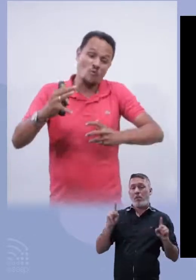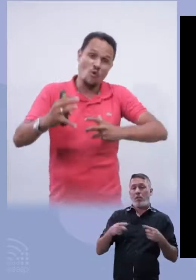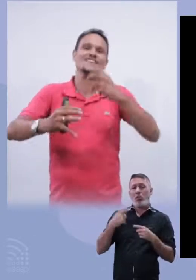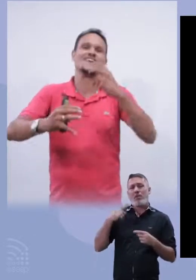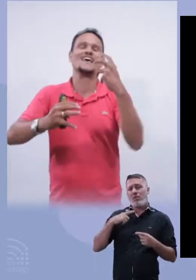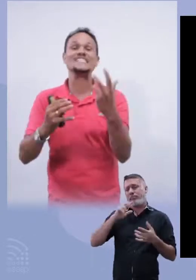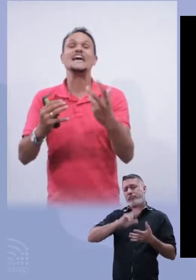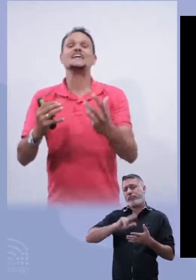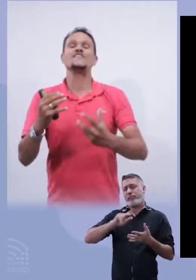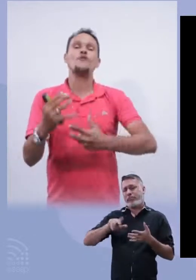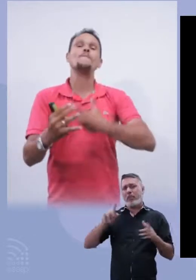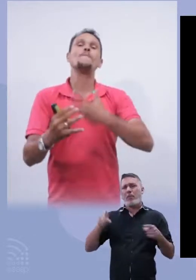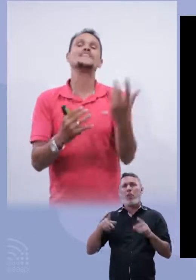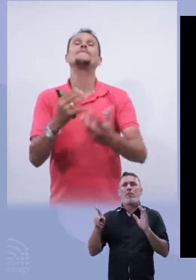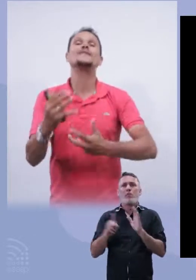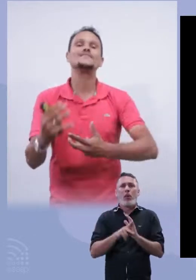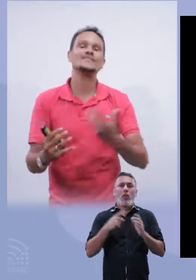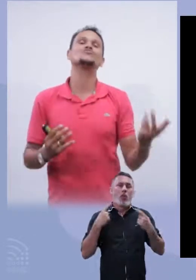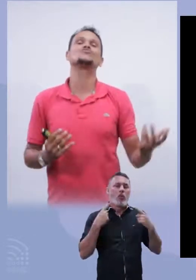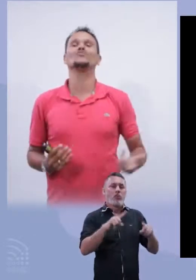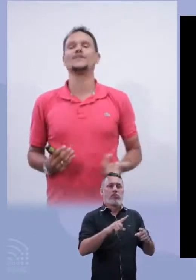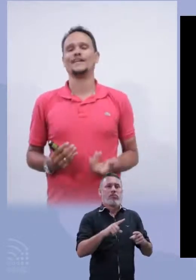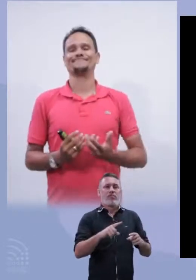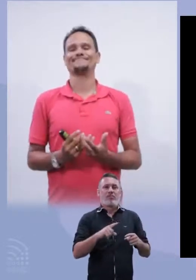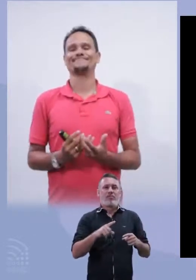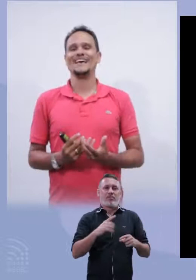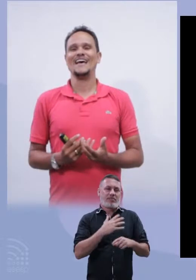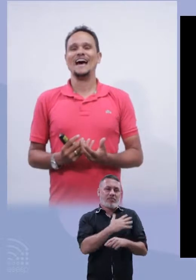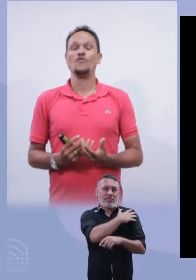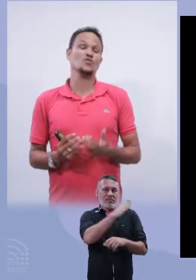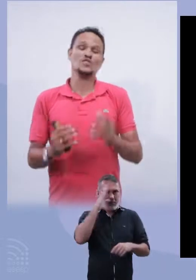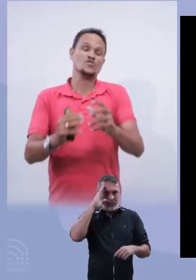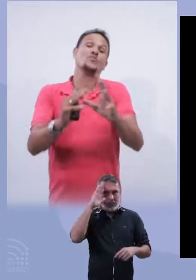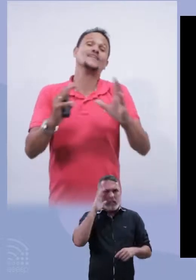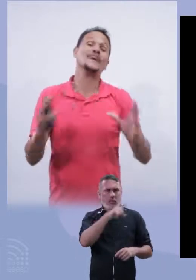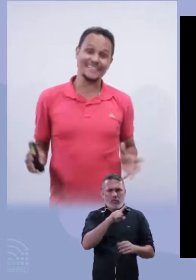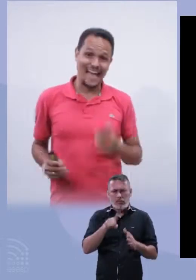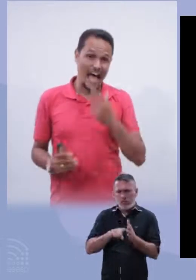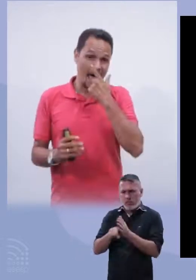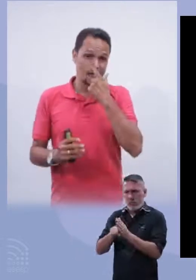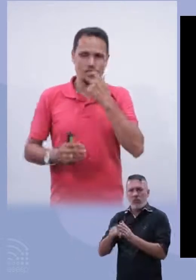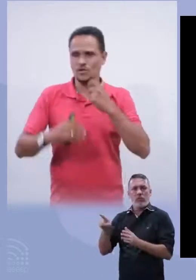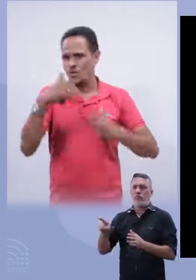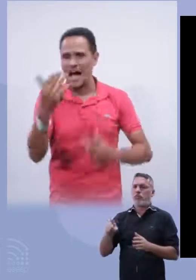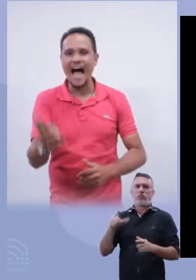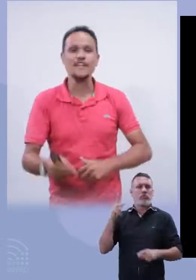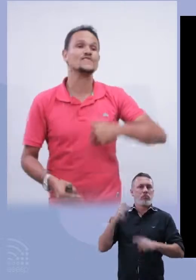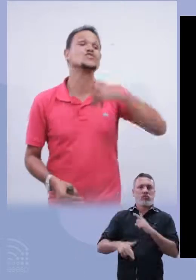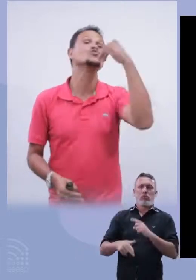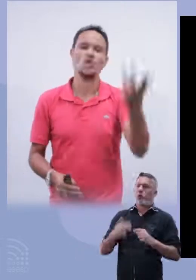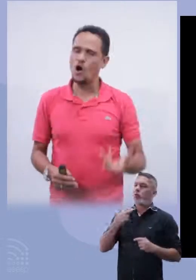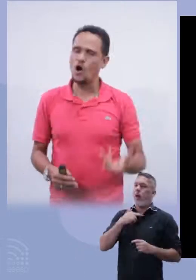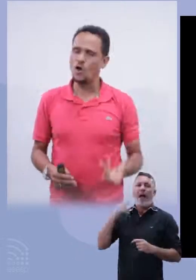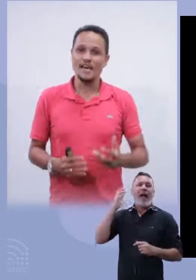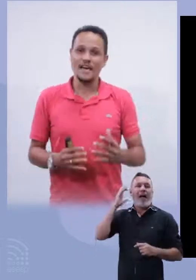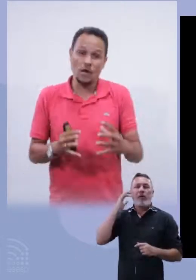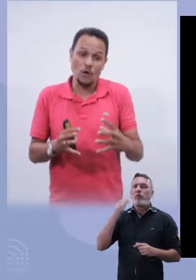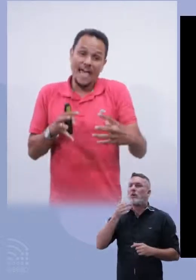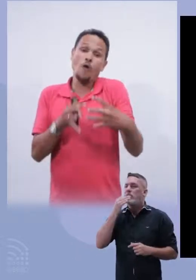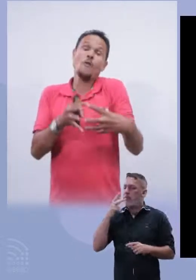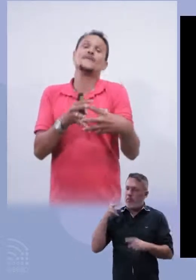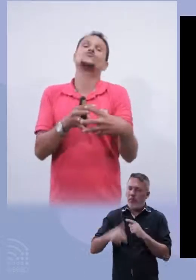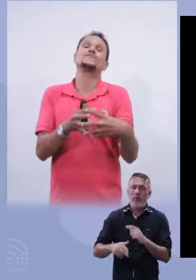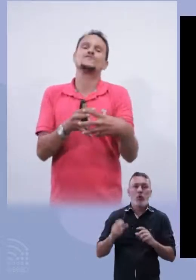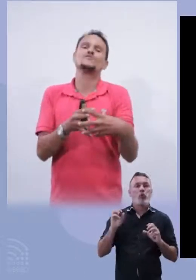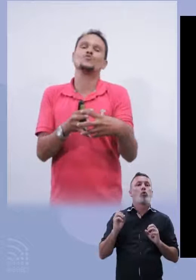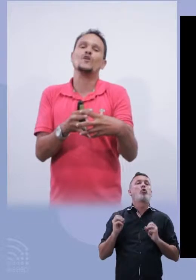são músicas que vão passar pela censura. Muitas não vão poder cantar, seja no rádio, seja em shows. Então